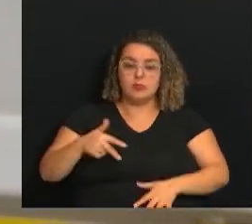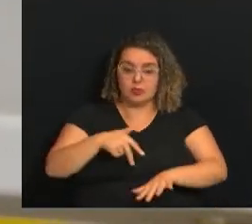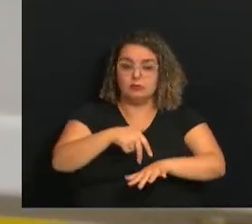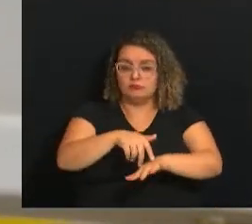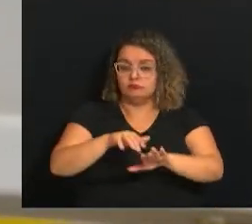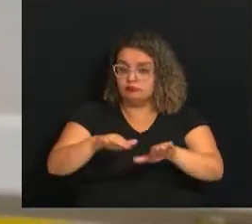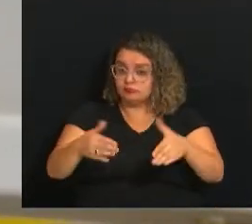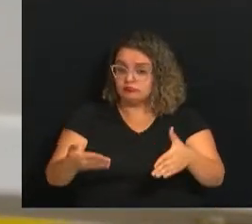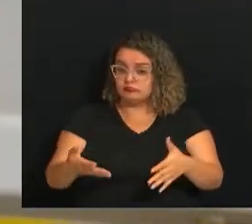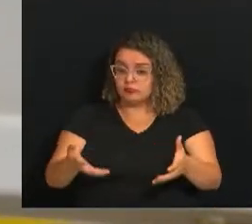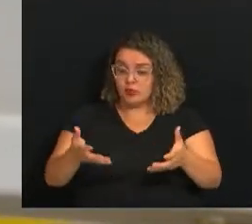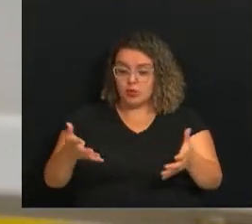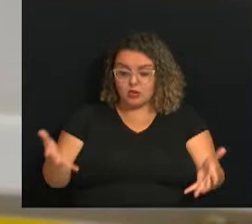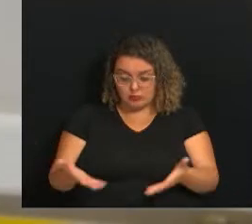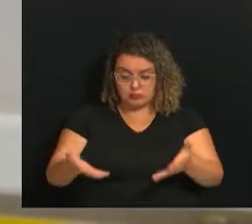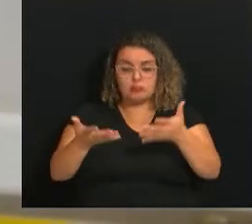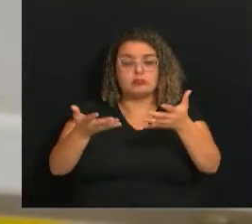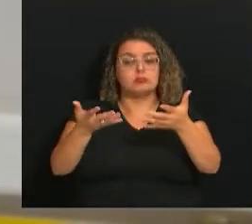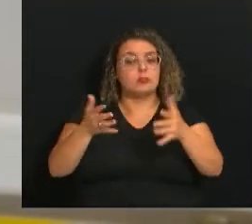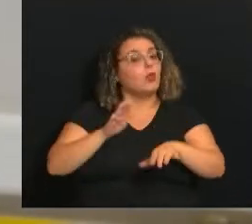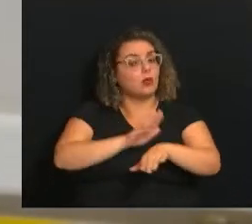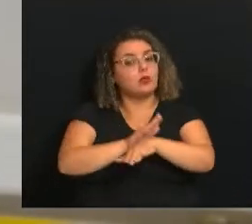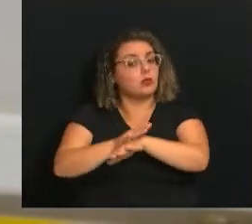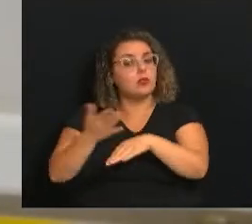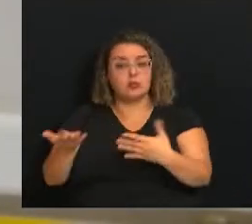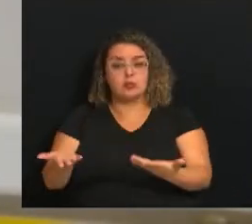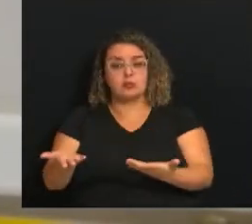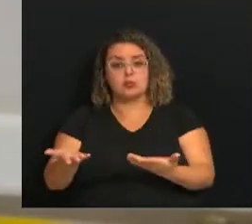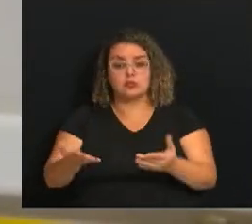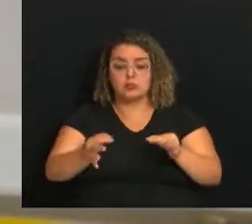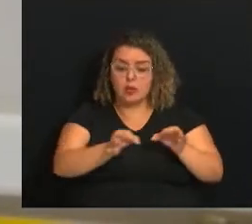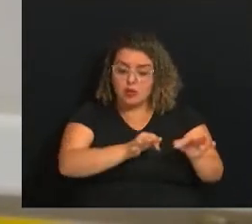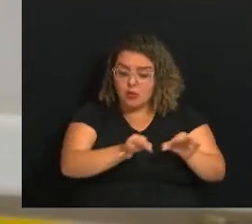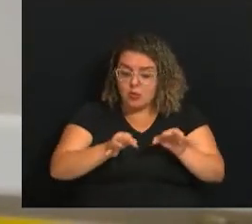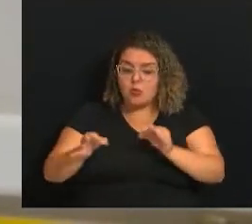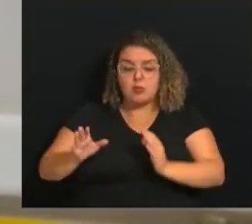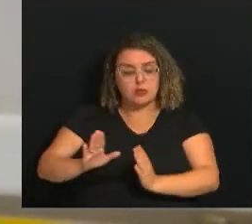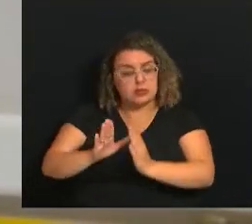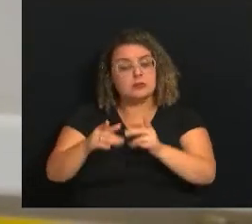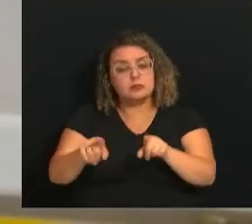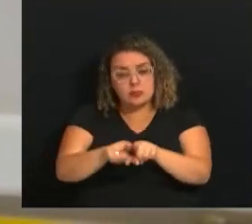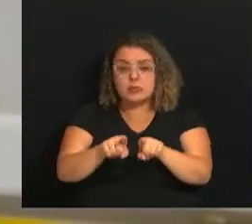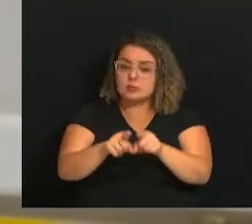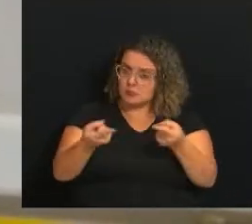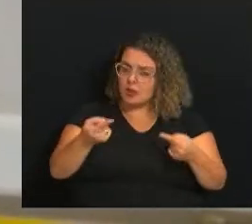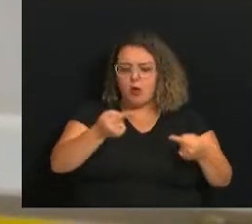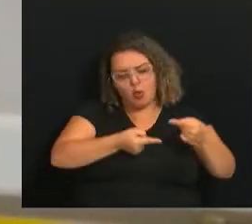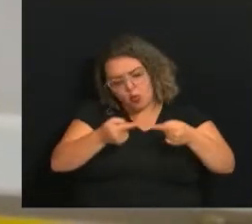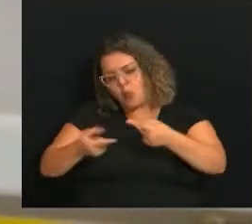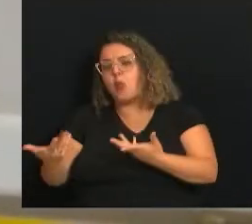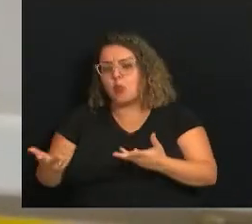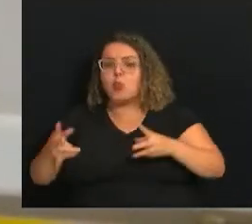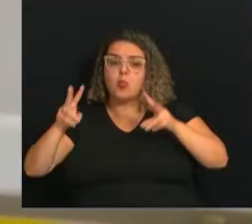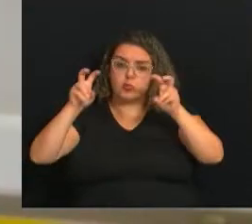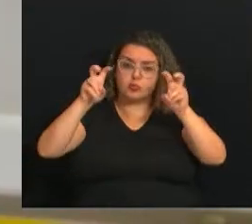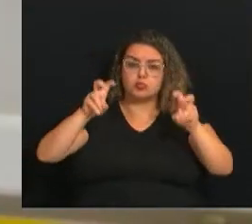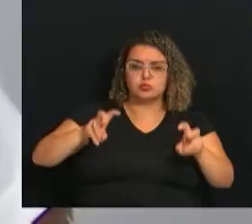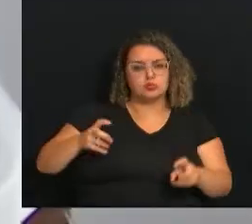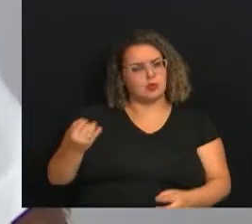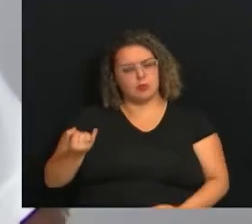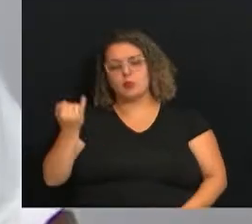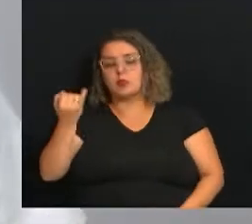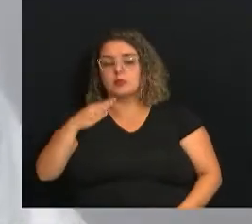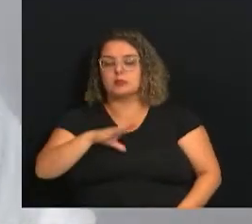quer contribuir além da organização da frente, mas também com a discussão dos temas que é fundamental para a nossa